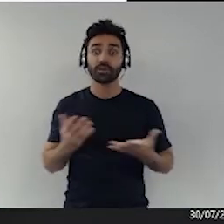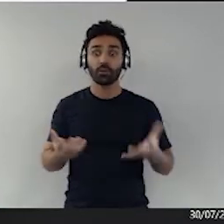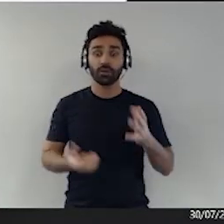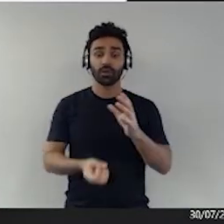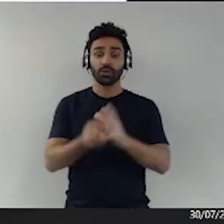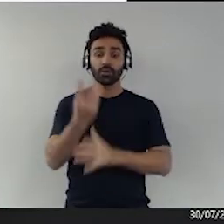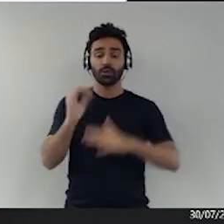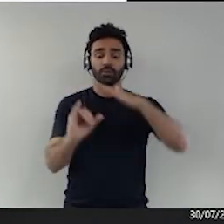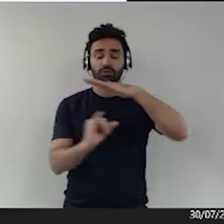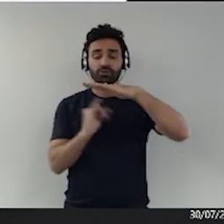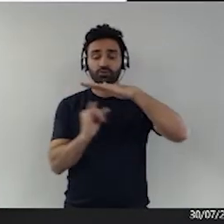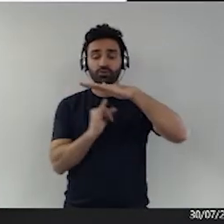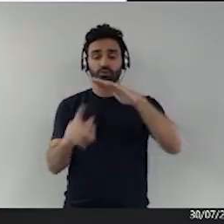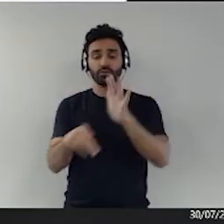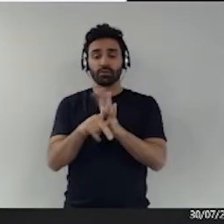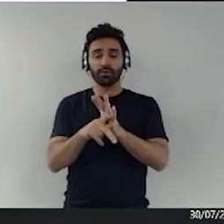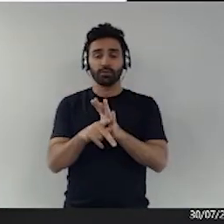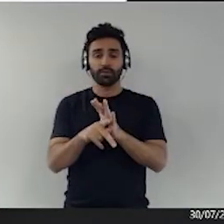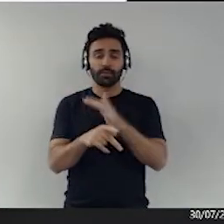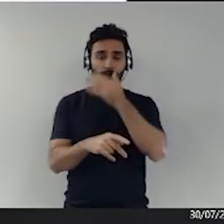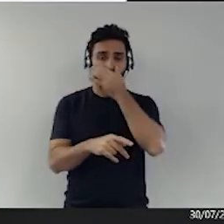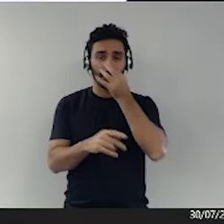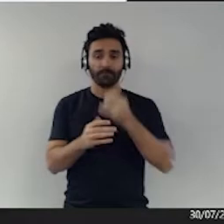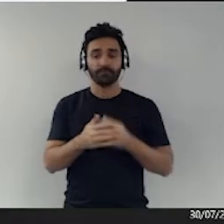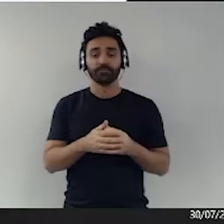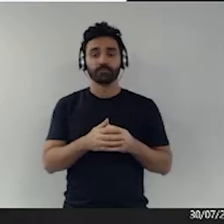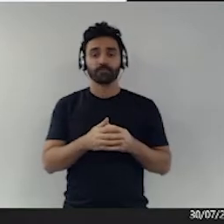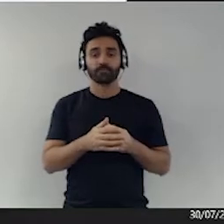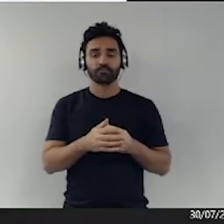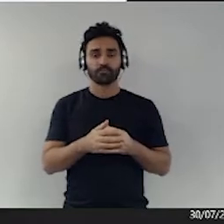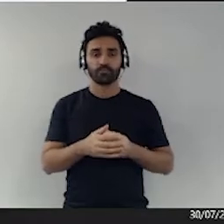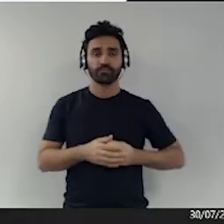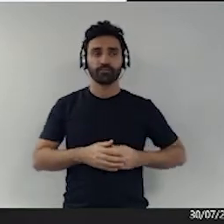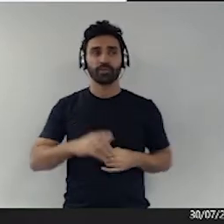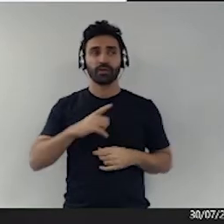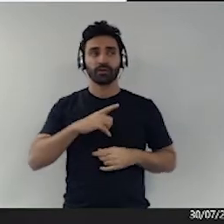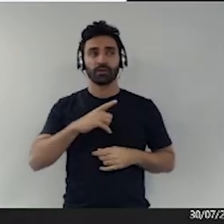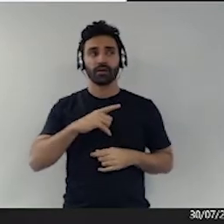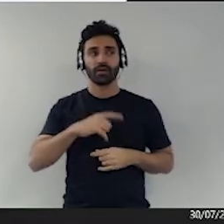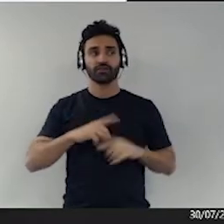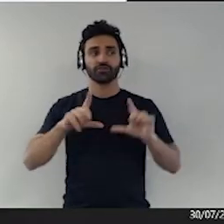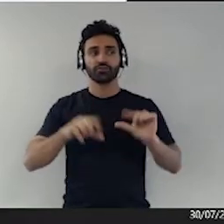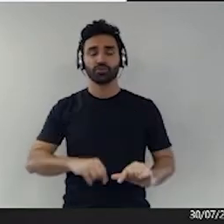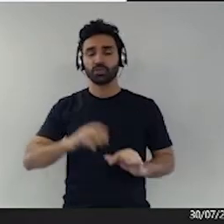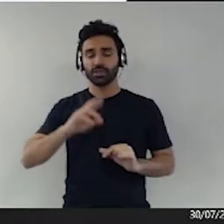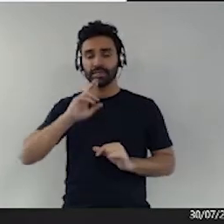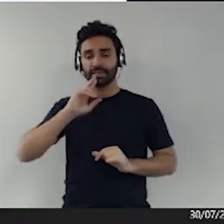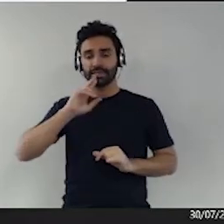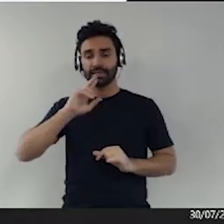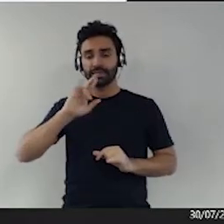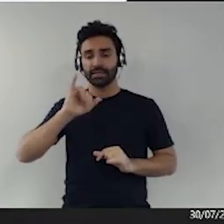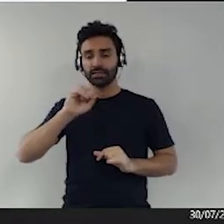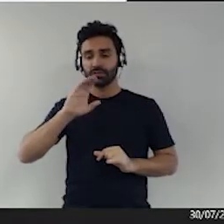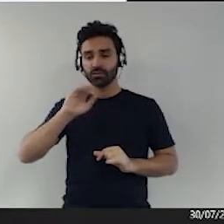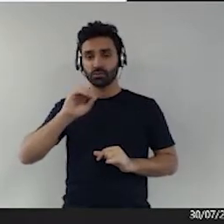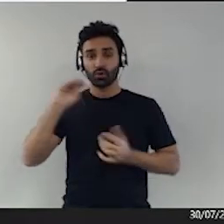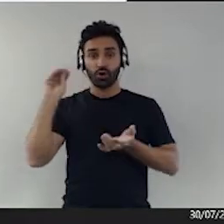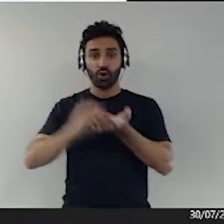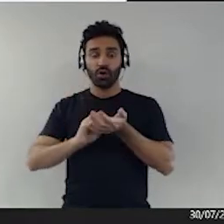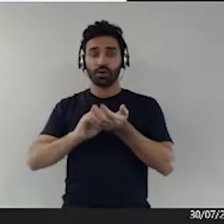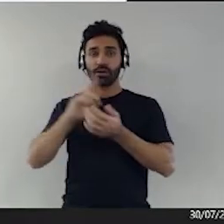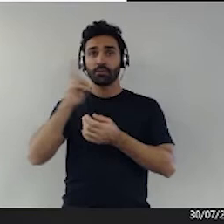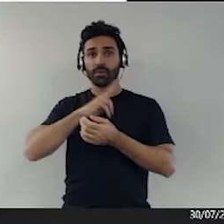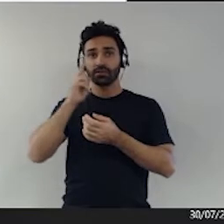instituto de resposta com o Instituto de Redução de Risco, montou uma resposta de emergência para isso. Para